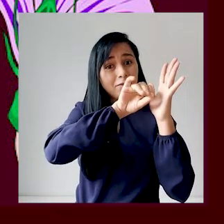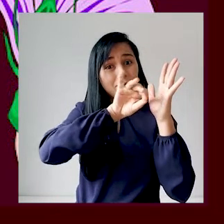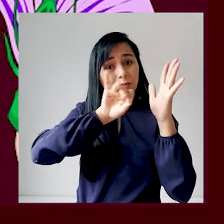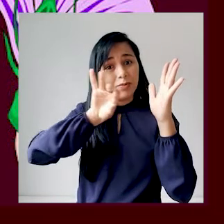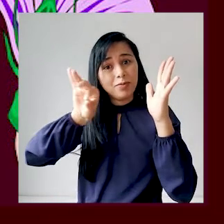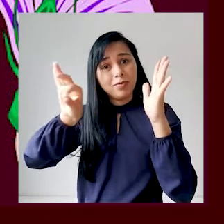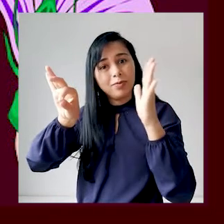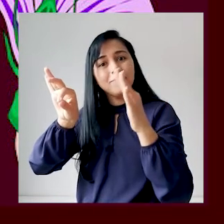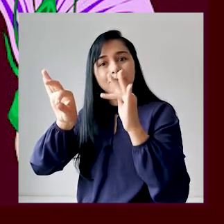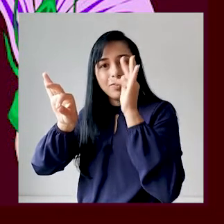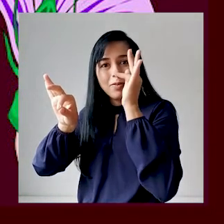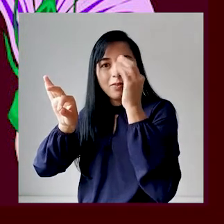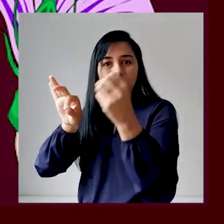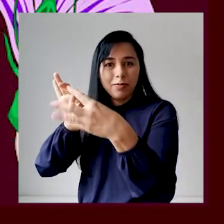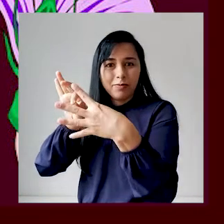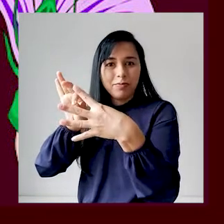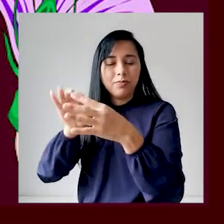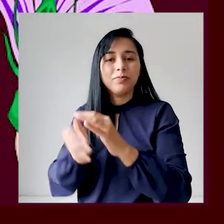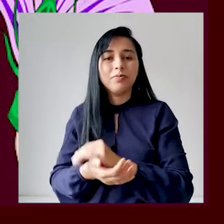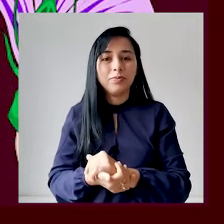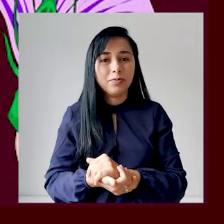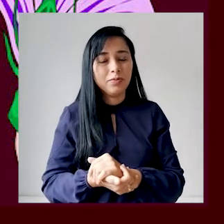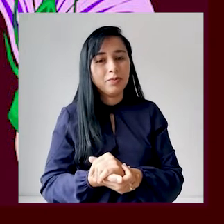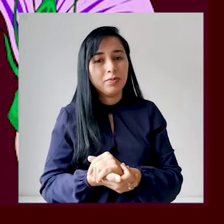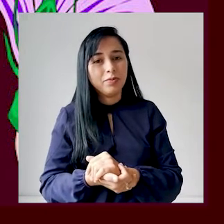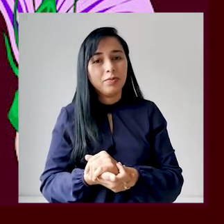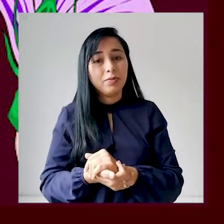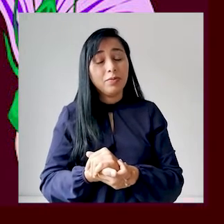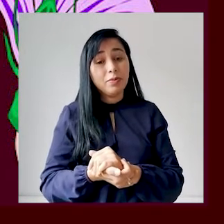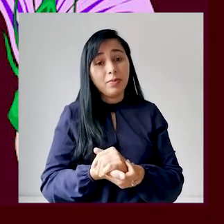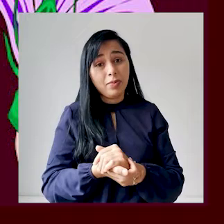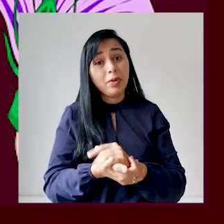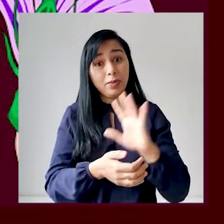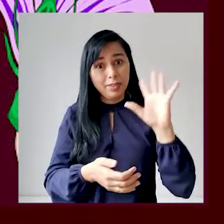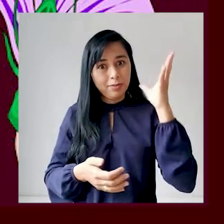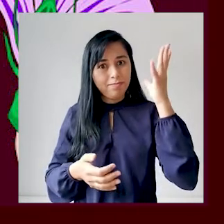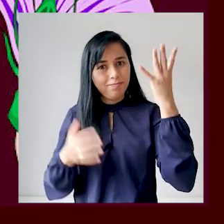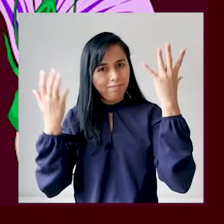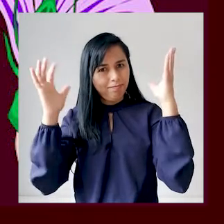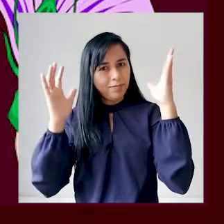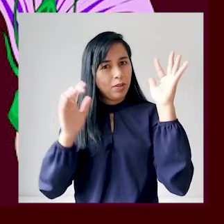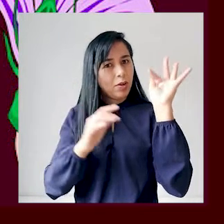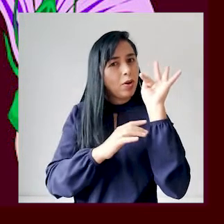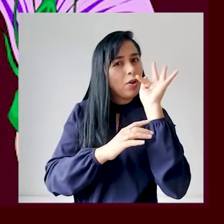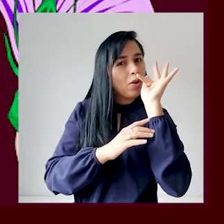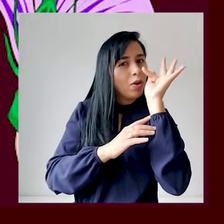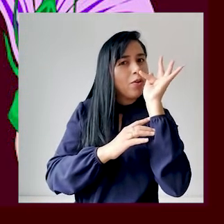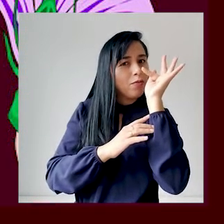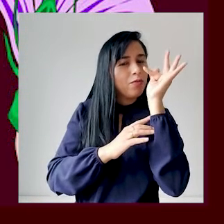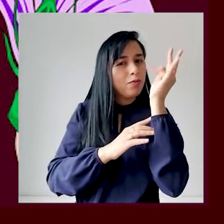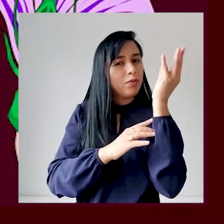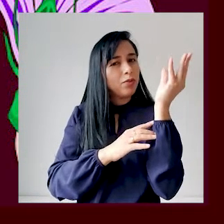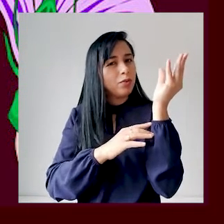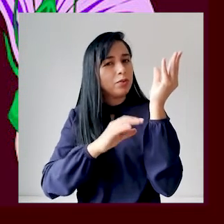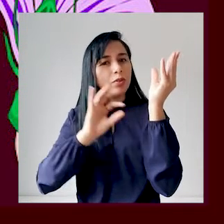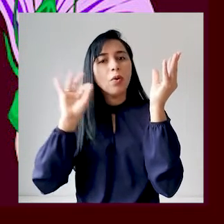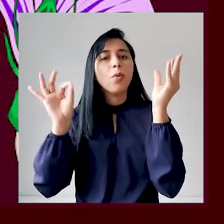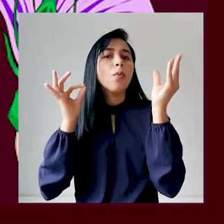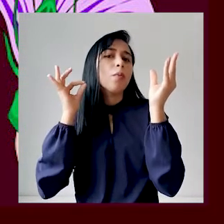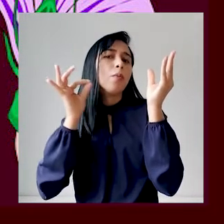grudento, assim como qualquer outra coisa açucarada. E quando as abelhas